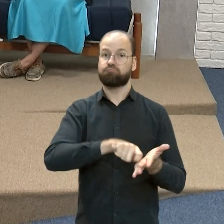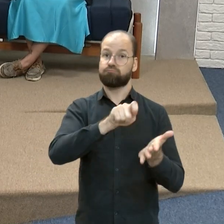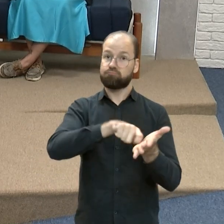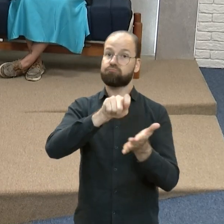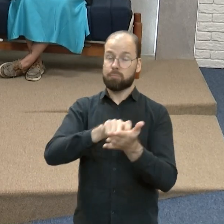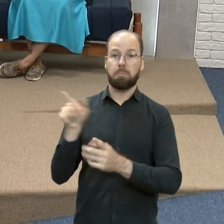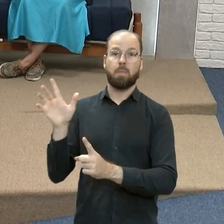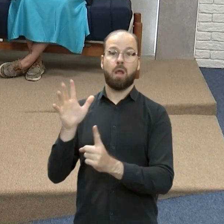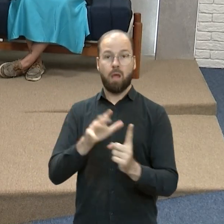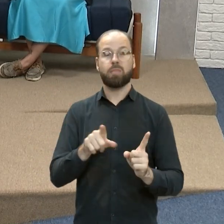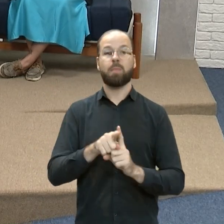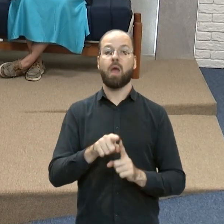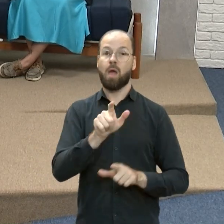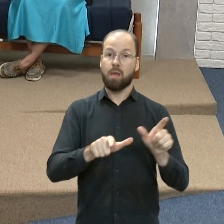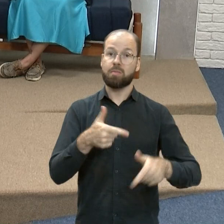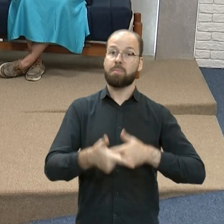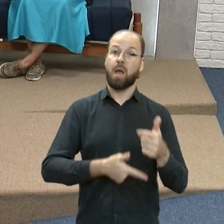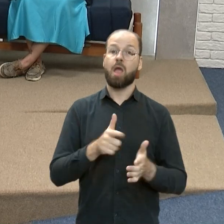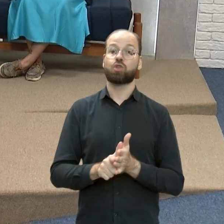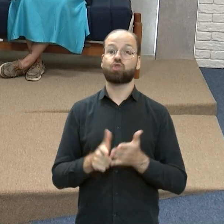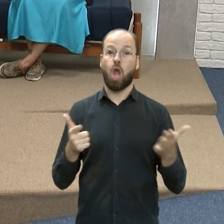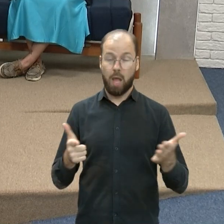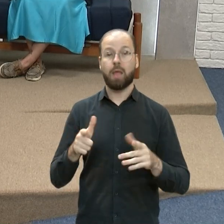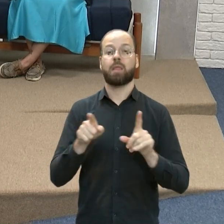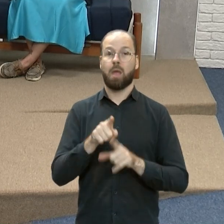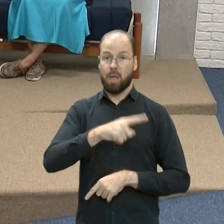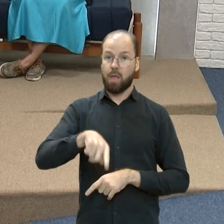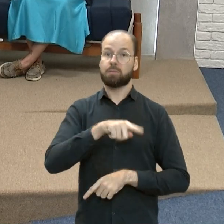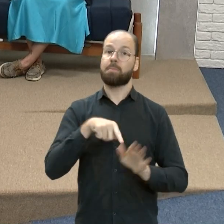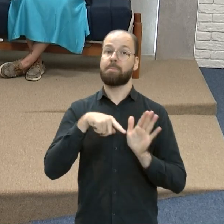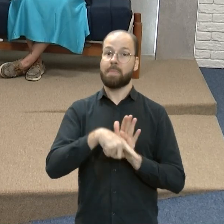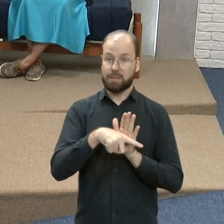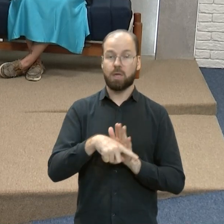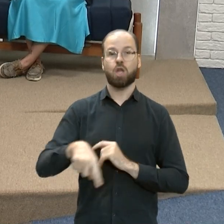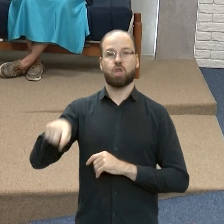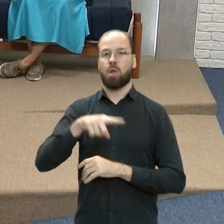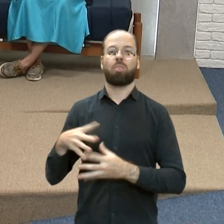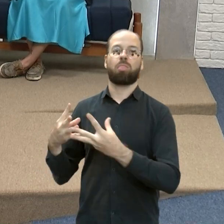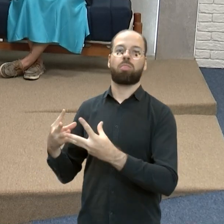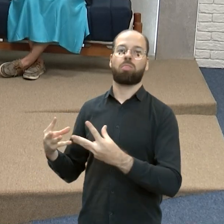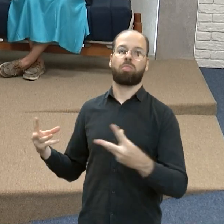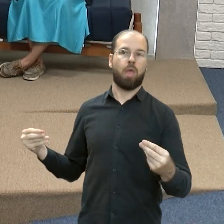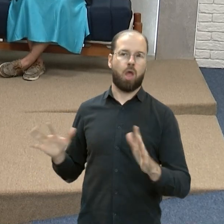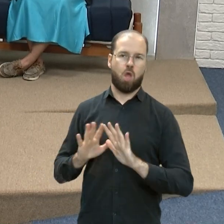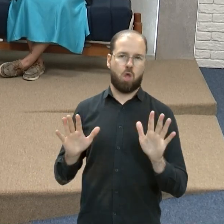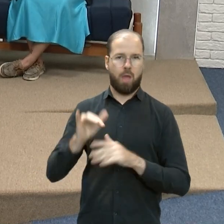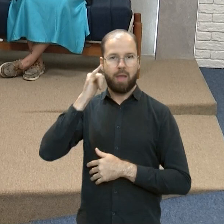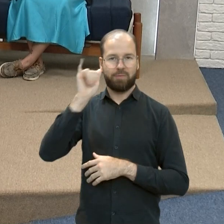escrevem, que são jornalistas, que pesquisam, pensando, né, em não deixar mais esse apagamento acontecer. Então,